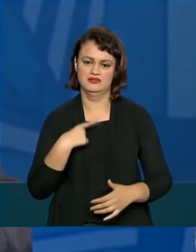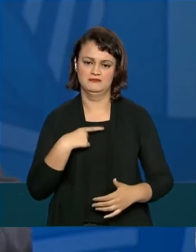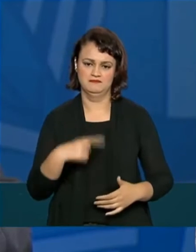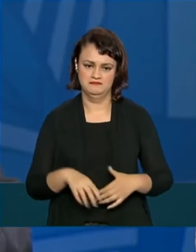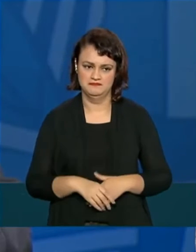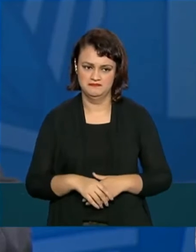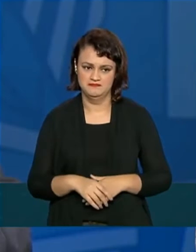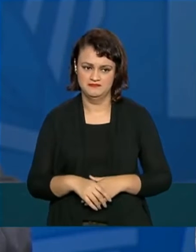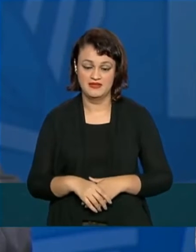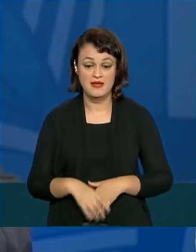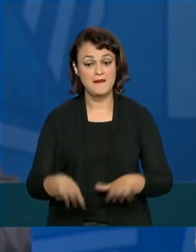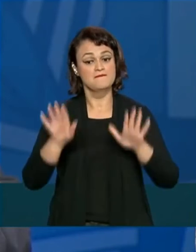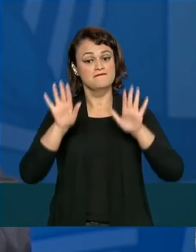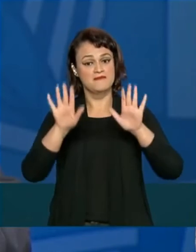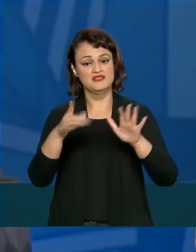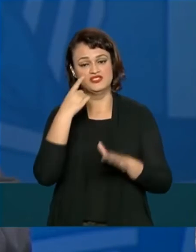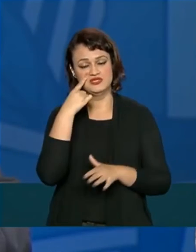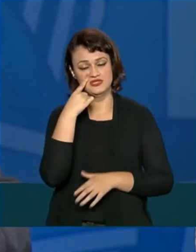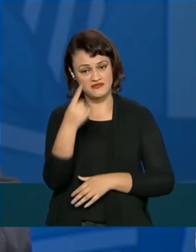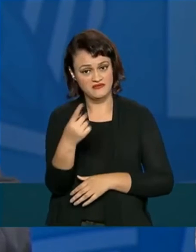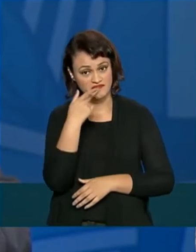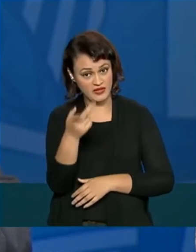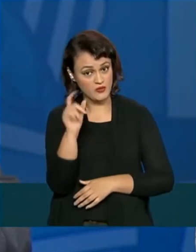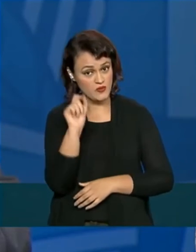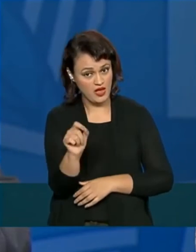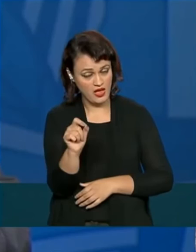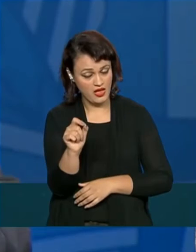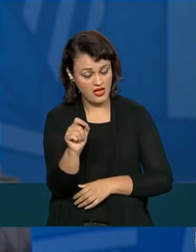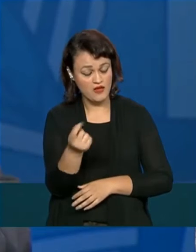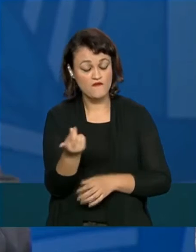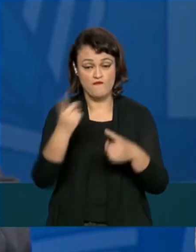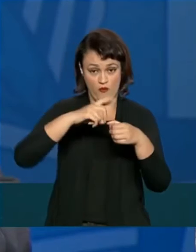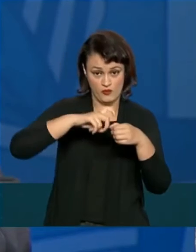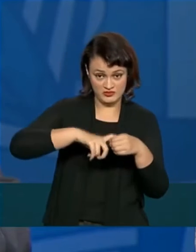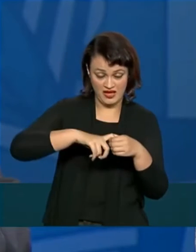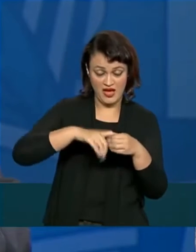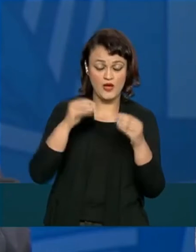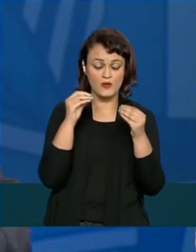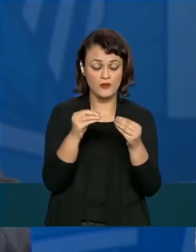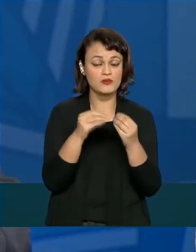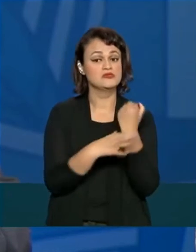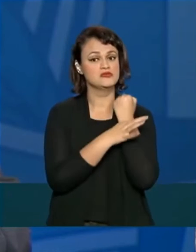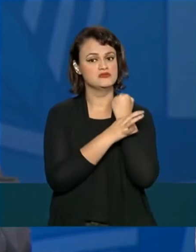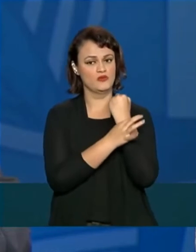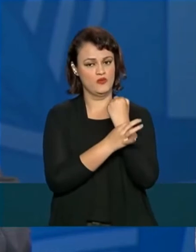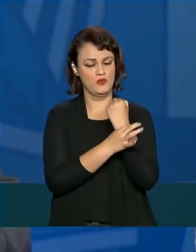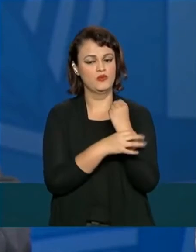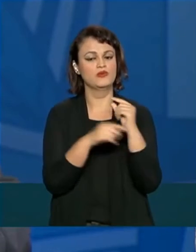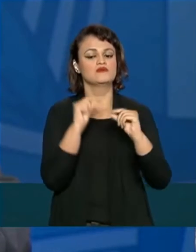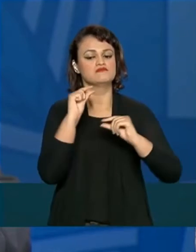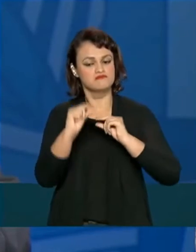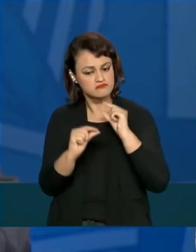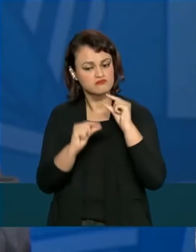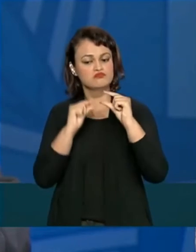Mas nós ressaltamos que a retomada das atividades deve ocorrer de forma segura,